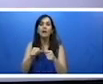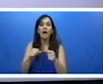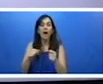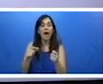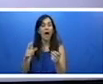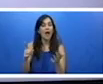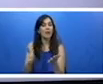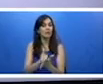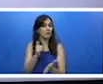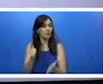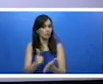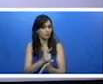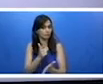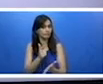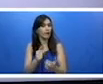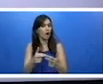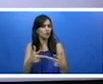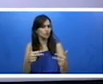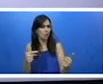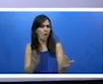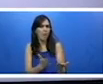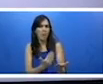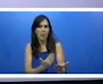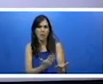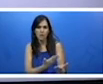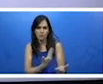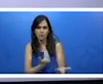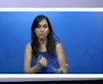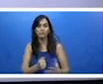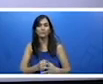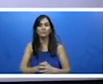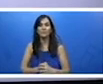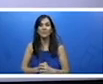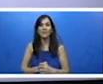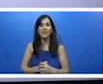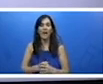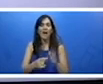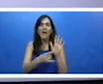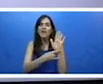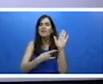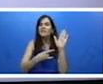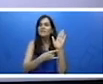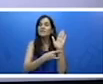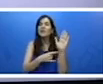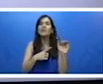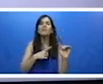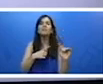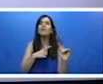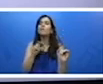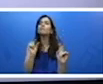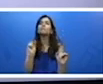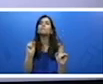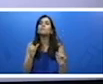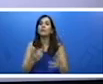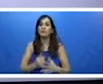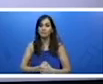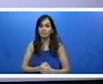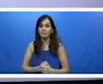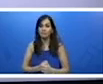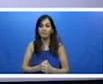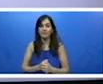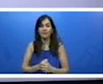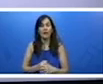no caso um livro, por exemplo, um livro de Machado de Assis, a resenha crítica geralmente contém a